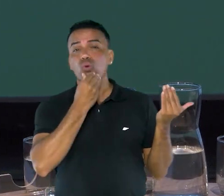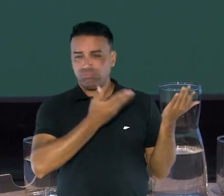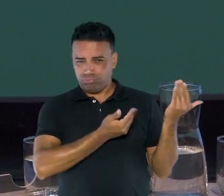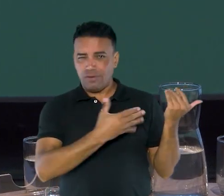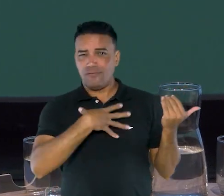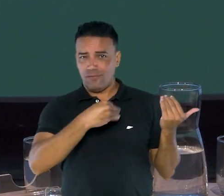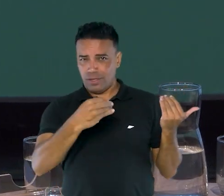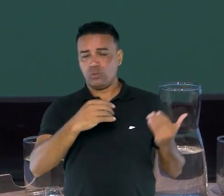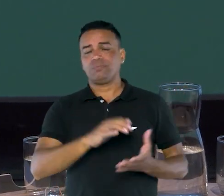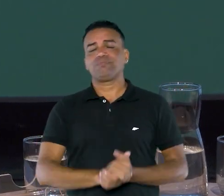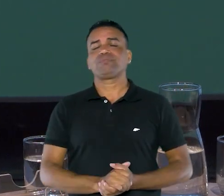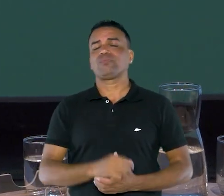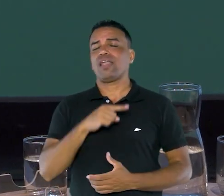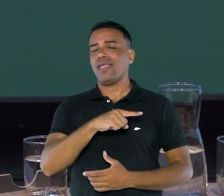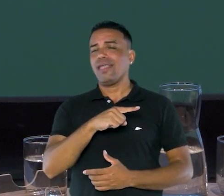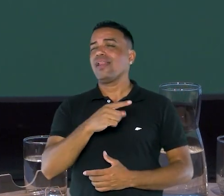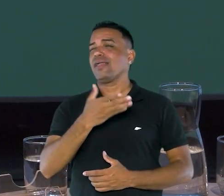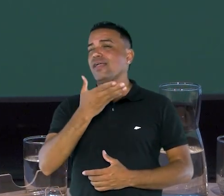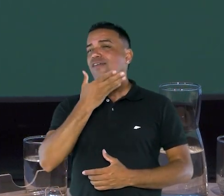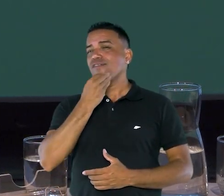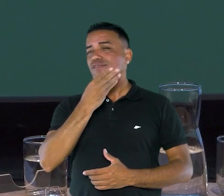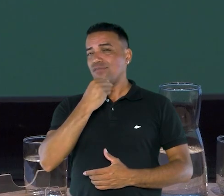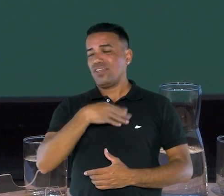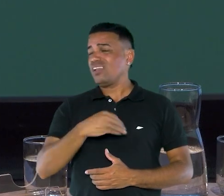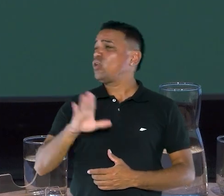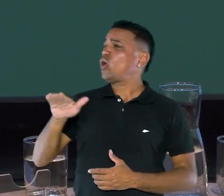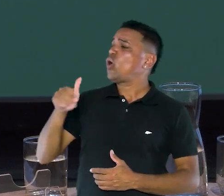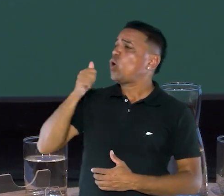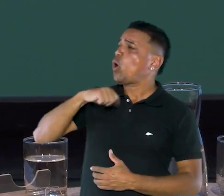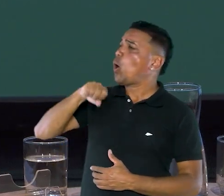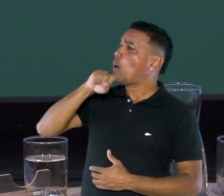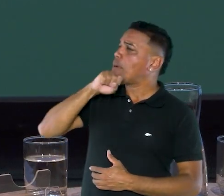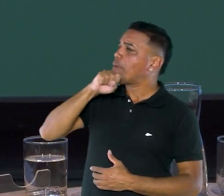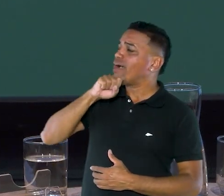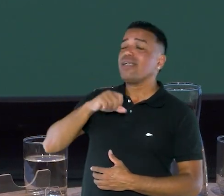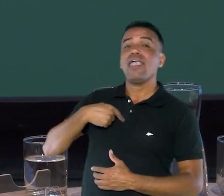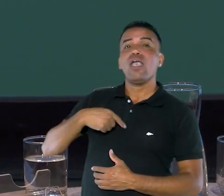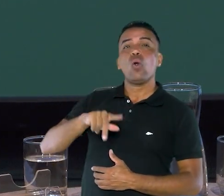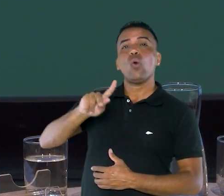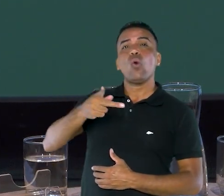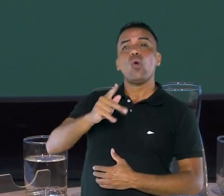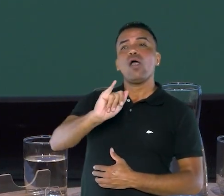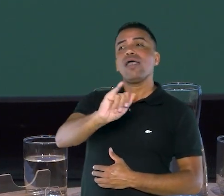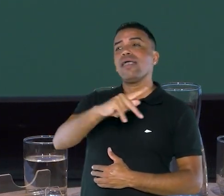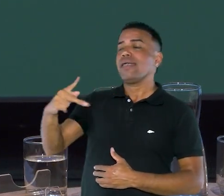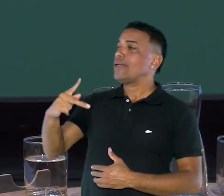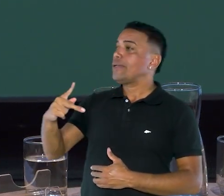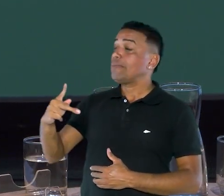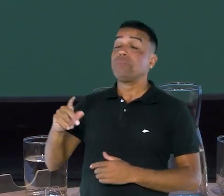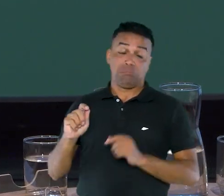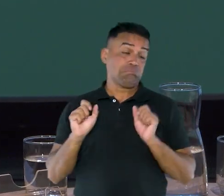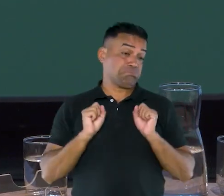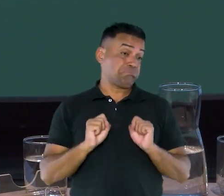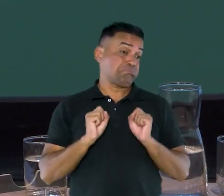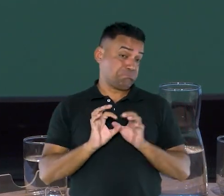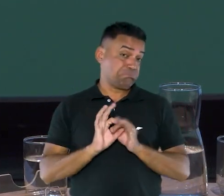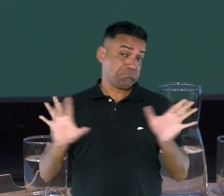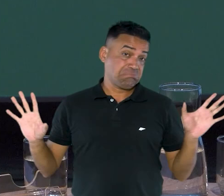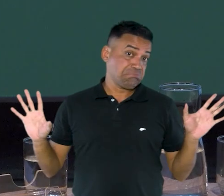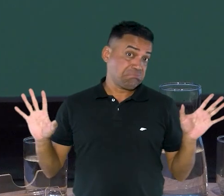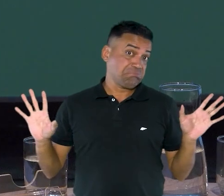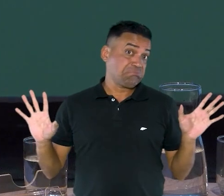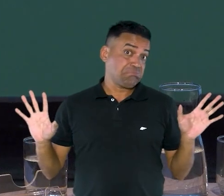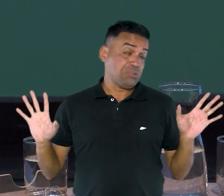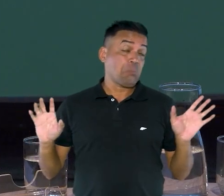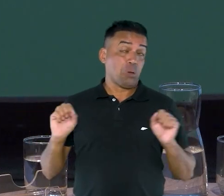menino, e que ele diz: não, mamãe, você é muito hippie. Pode ser.